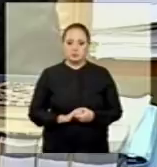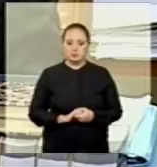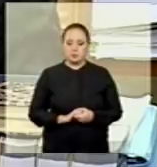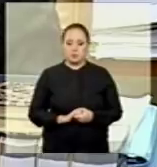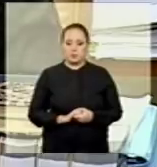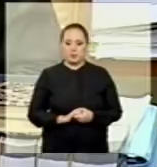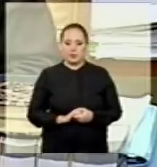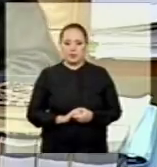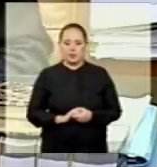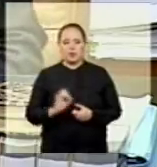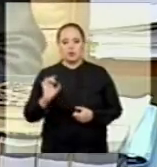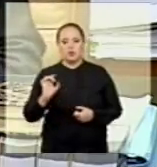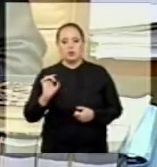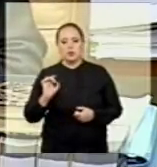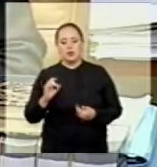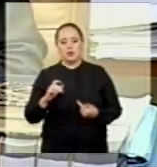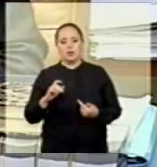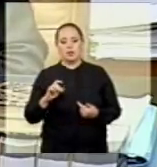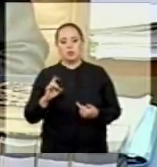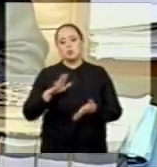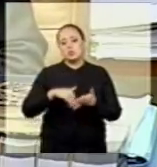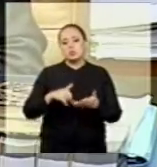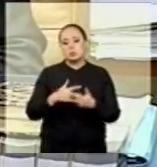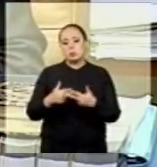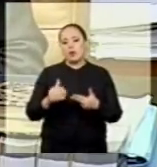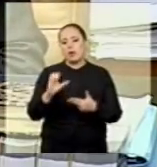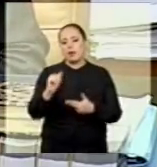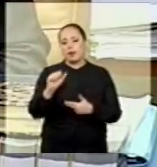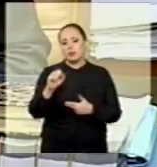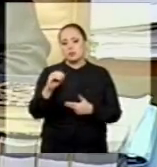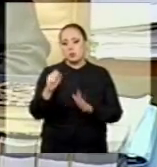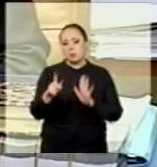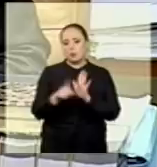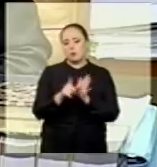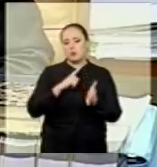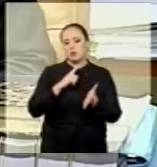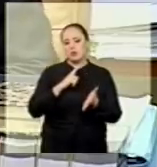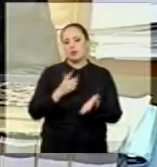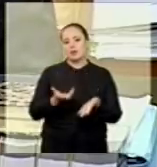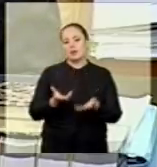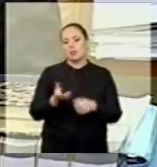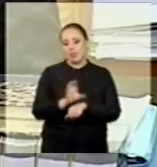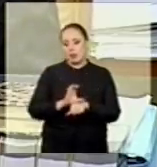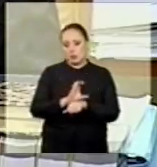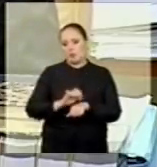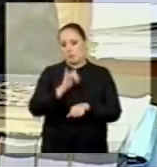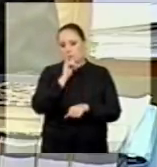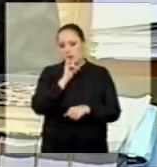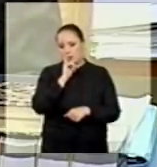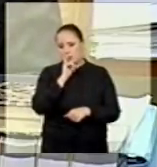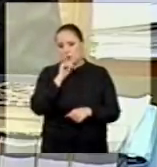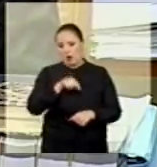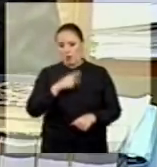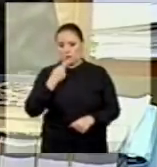Estados-membros os casos definidos na própria Carta Federal. A Carta Federal, por exemplo, determina